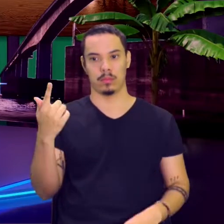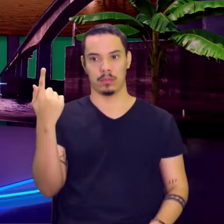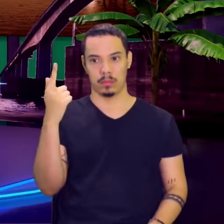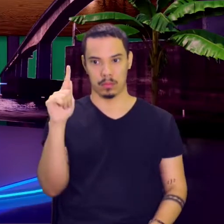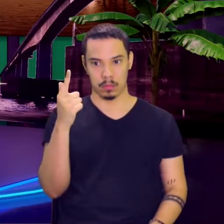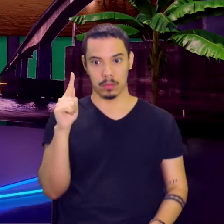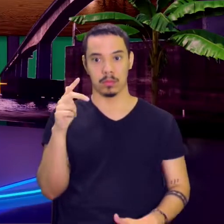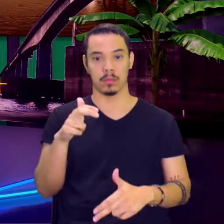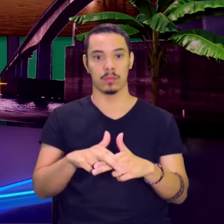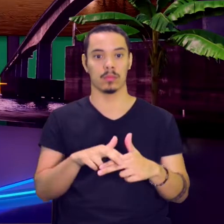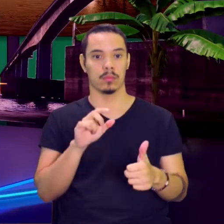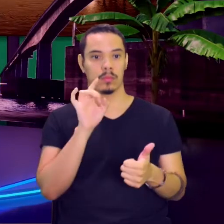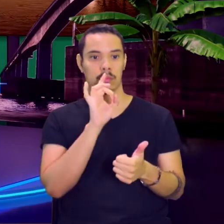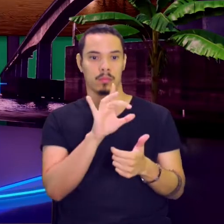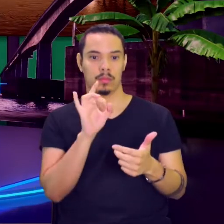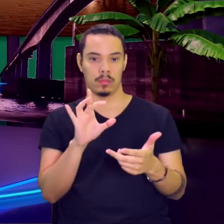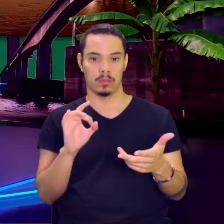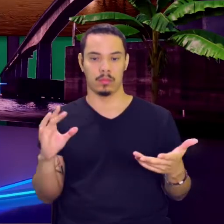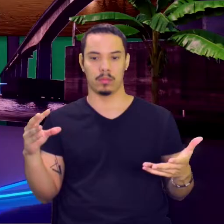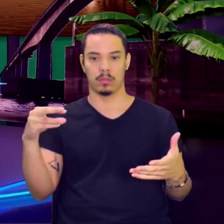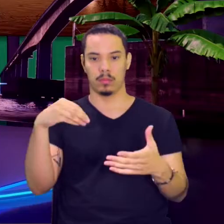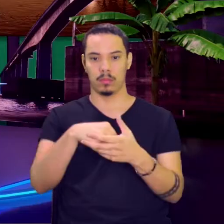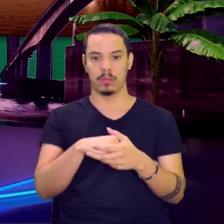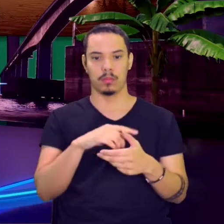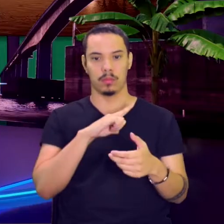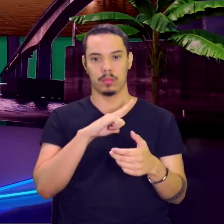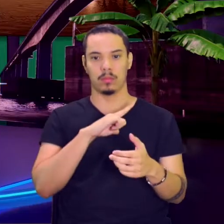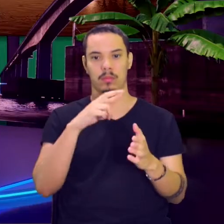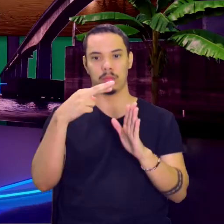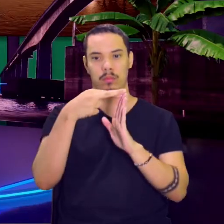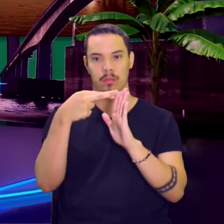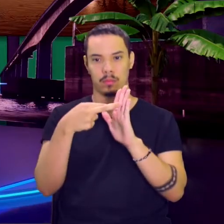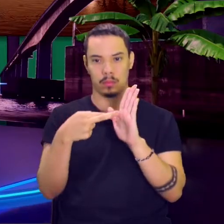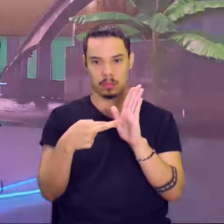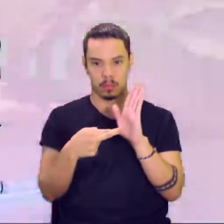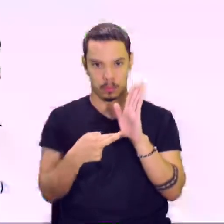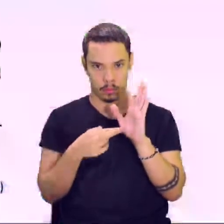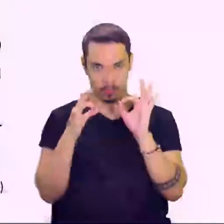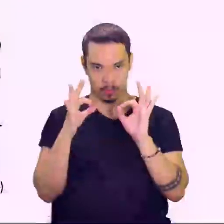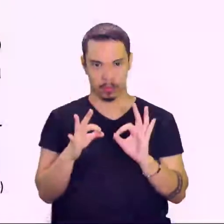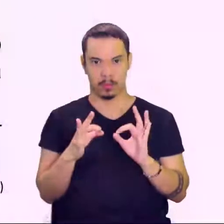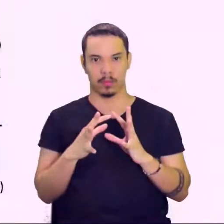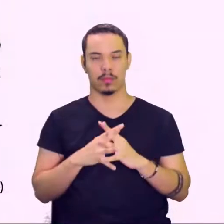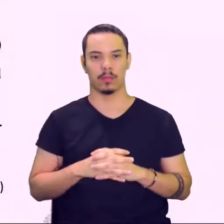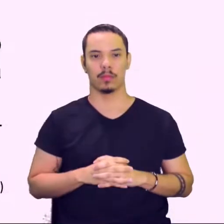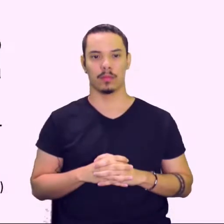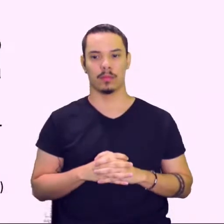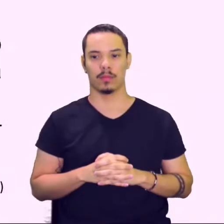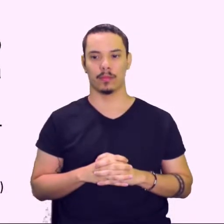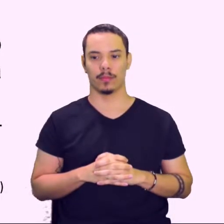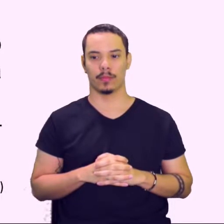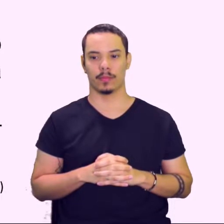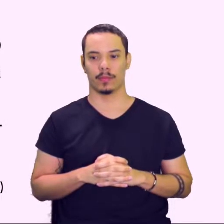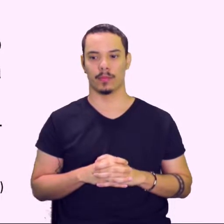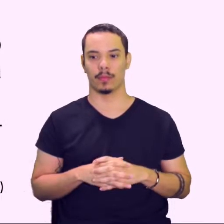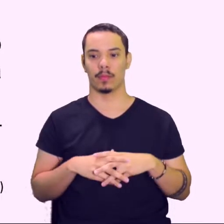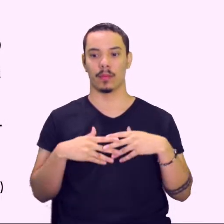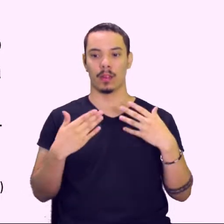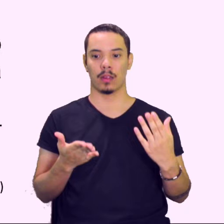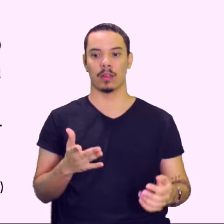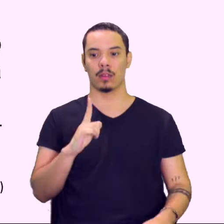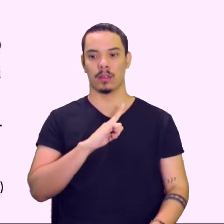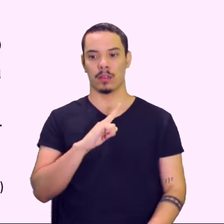essas unidades são estabelecidas adotando alguns critérios, certo? Exatamente. Vamos lá no quadro. Então, são